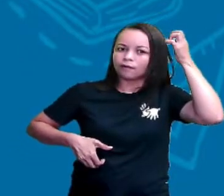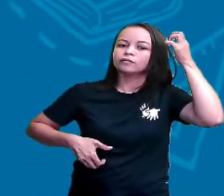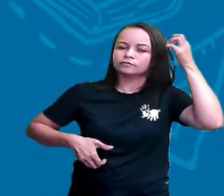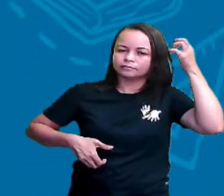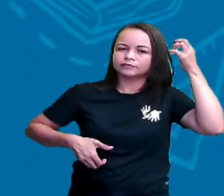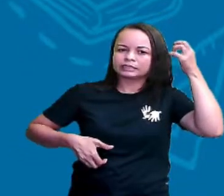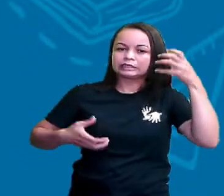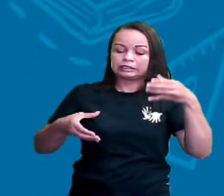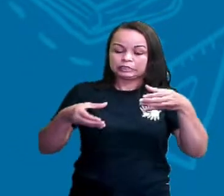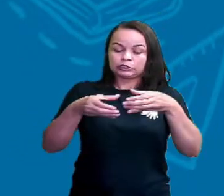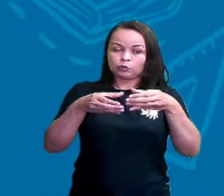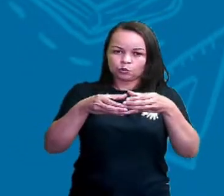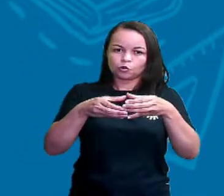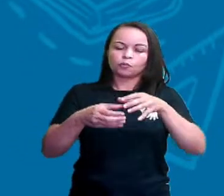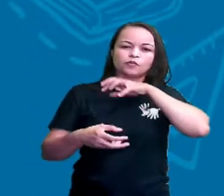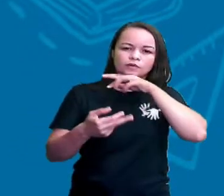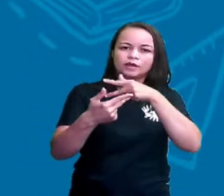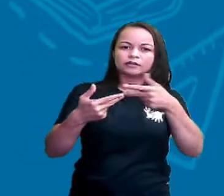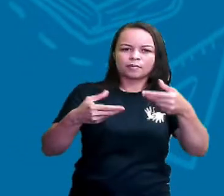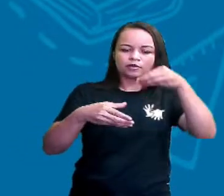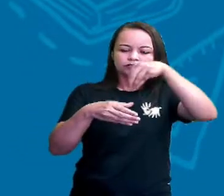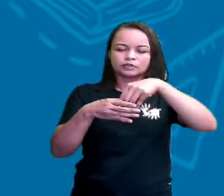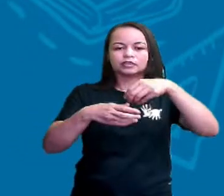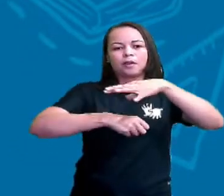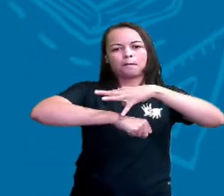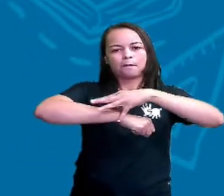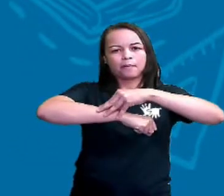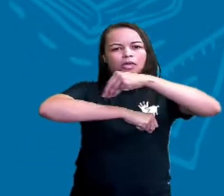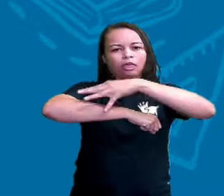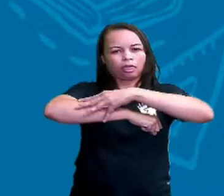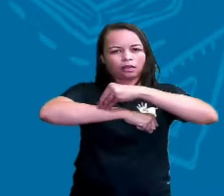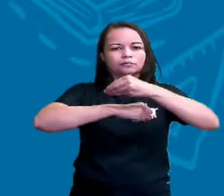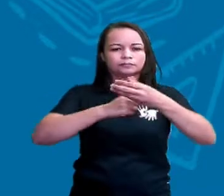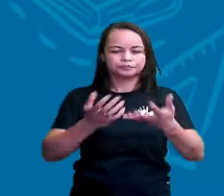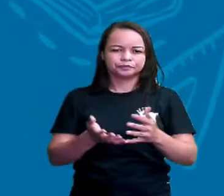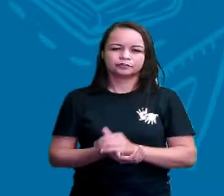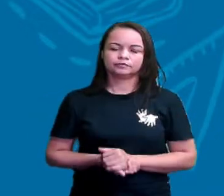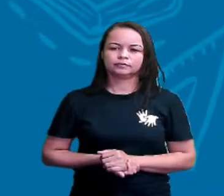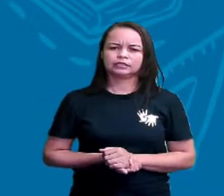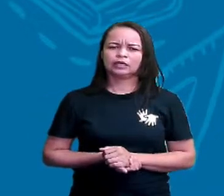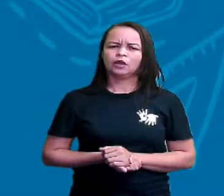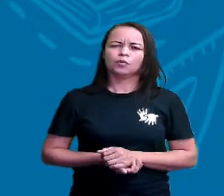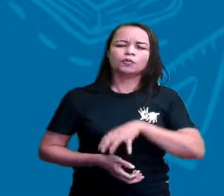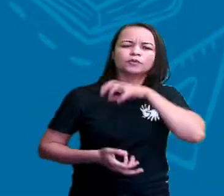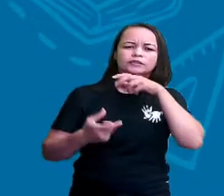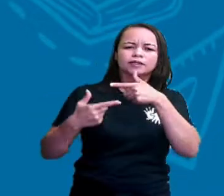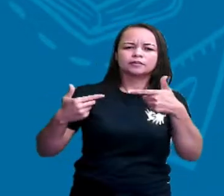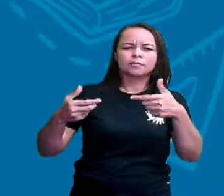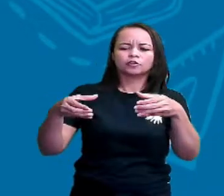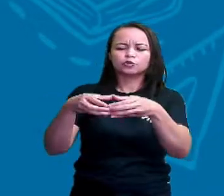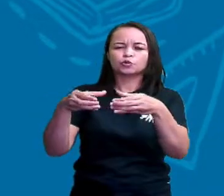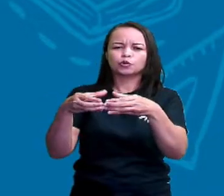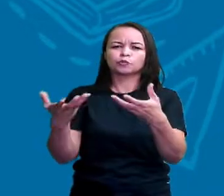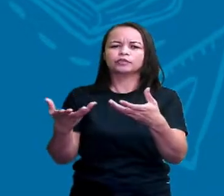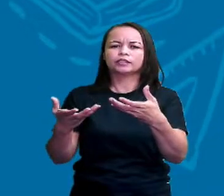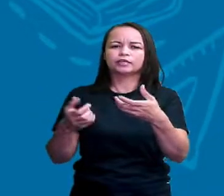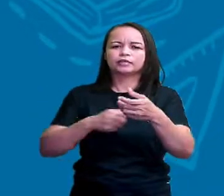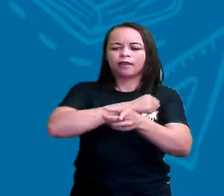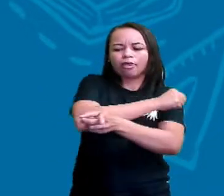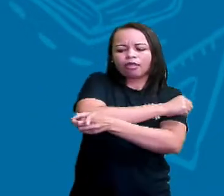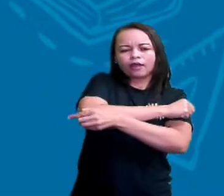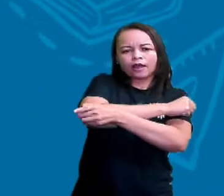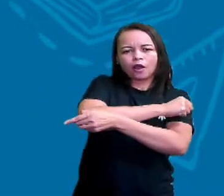observado que possuem pelo, tá certo? E dos animais que possuem caudas, a gente pode colocar